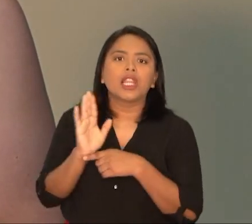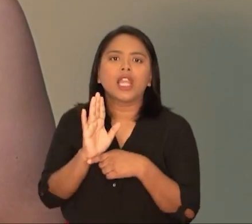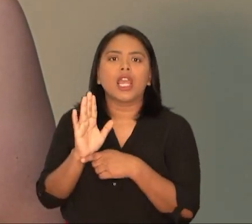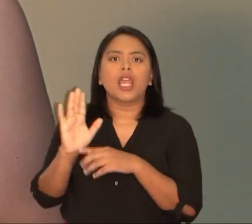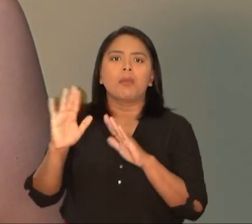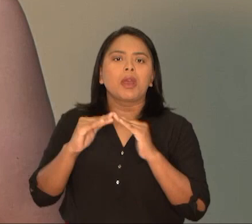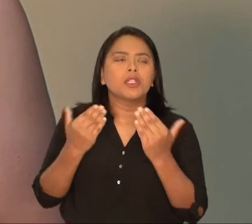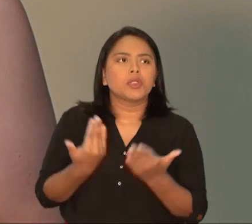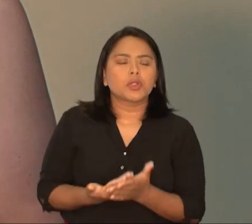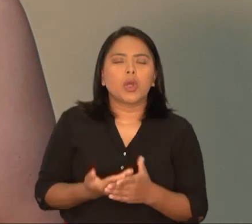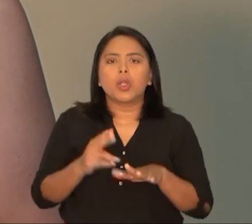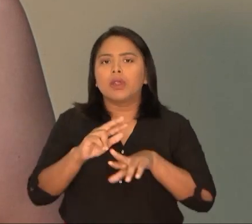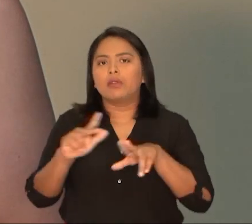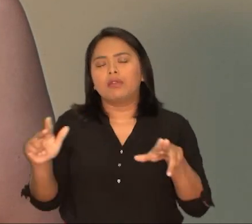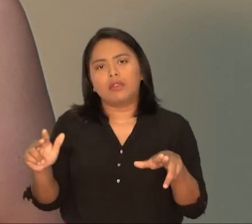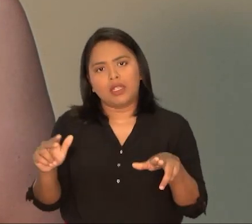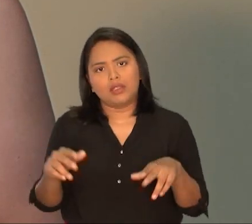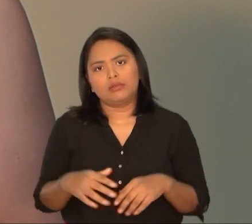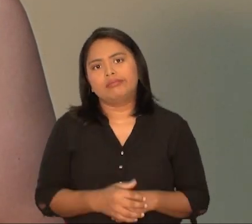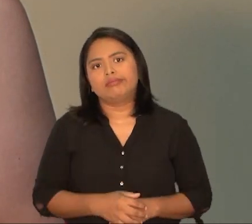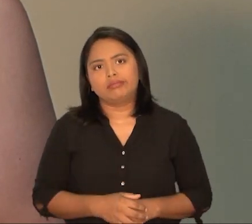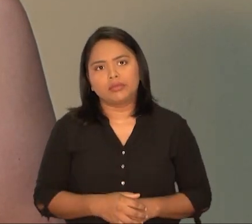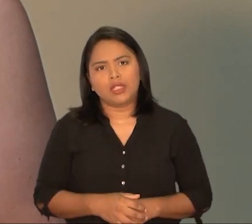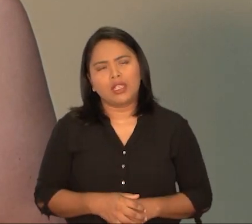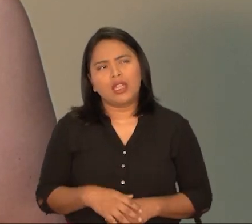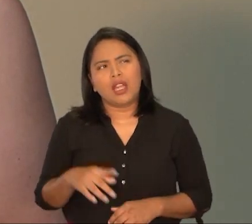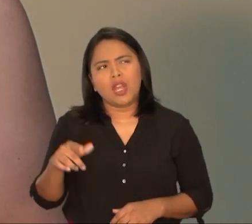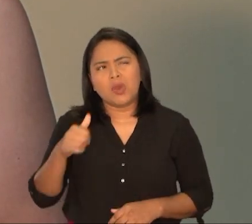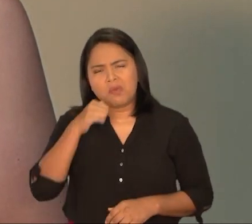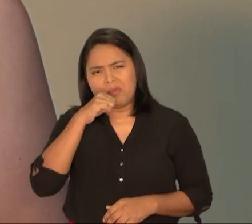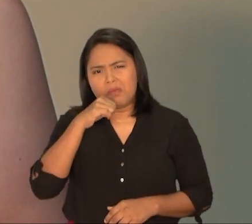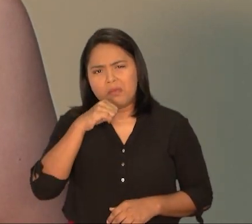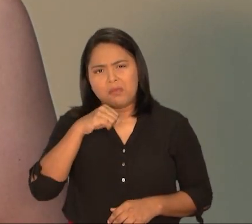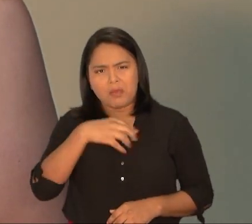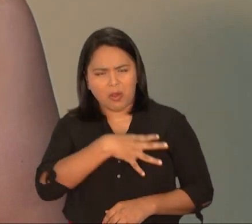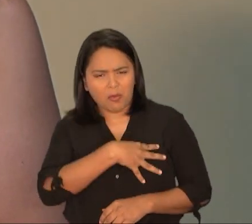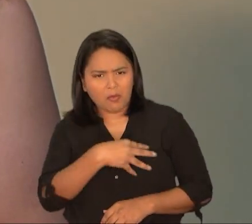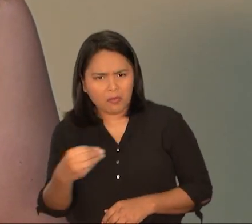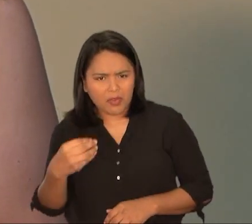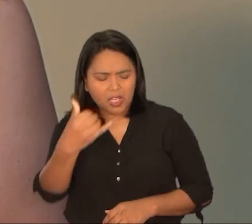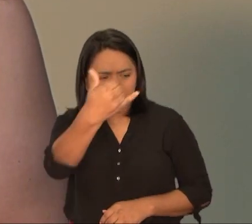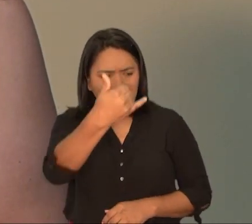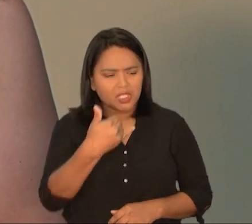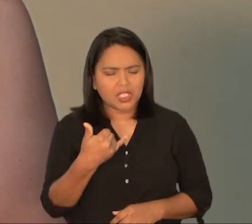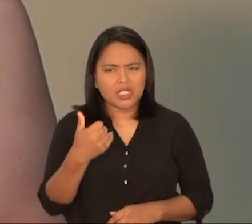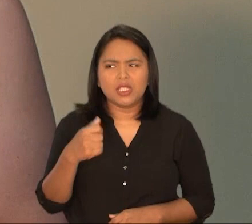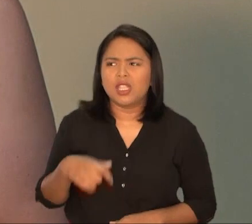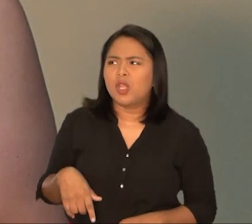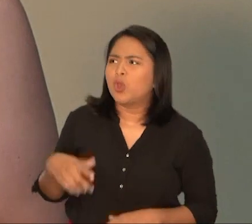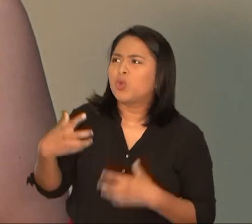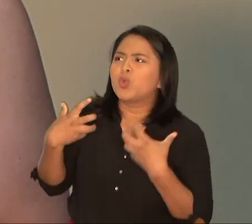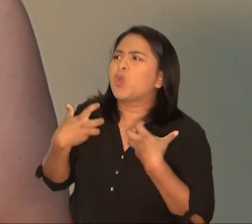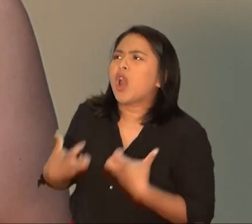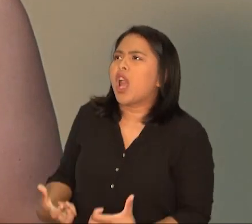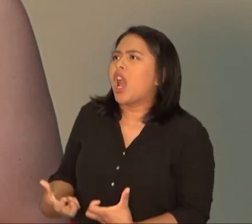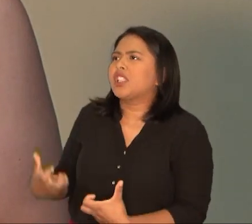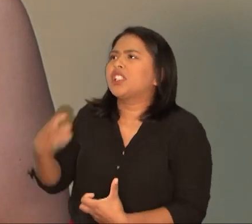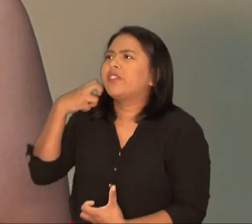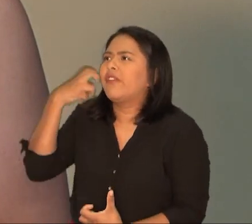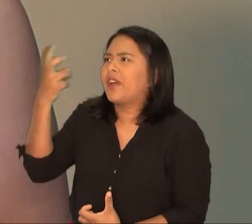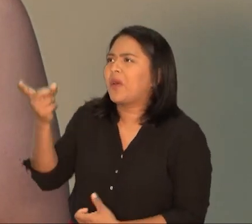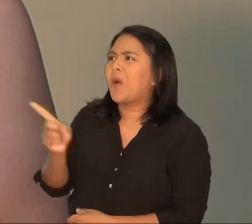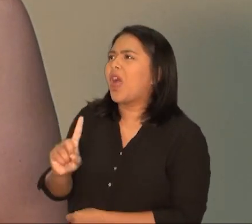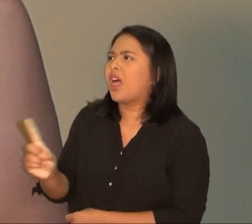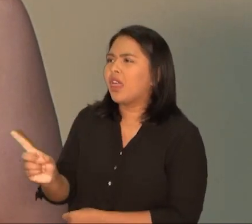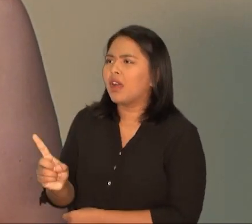nesses espaços. Até que um dia meu filho falou assim: mãe, a senhora não se cansa de passar vergonha? E eu falo: não, porque